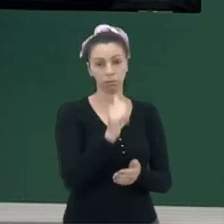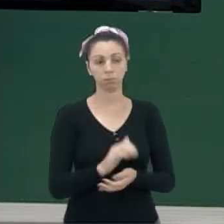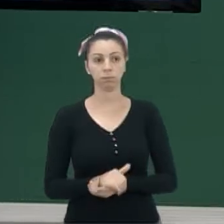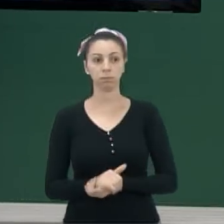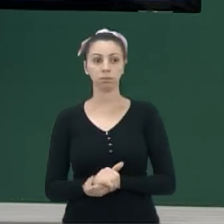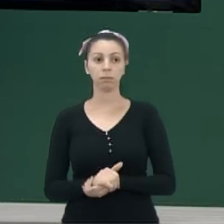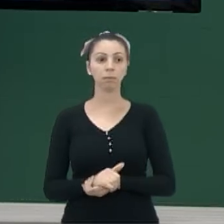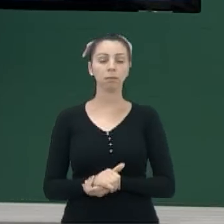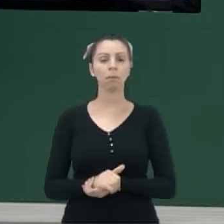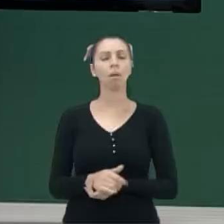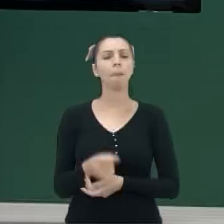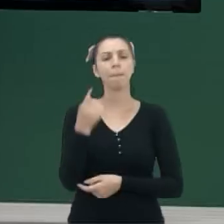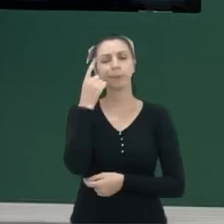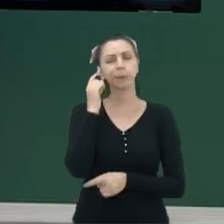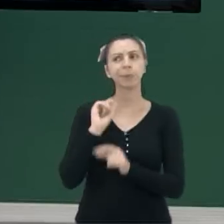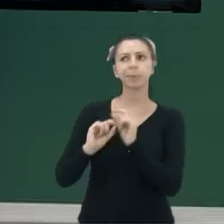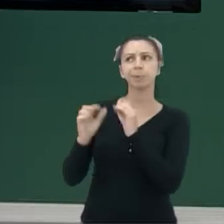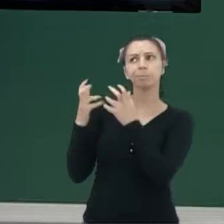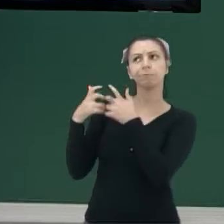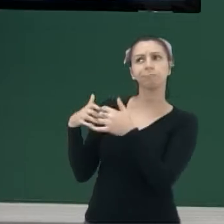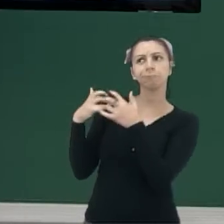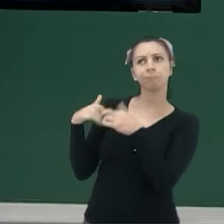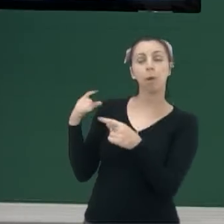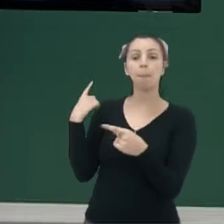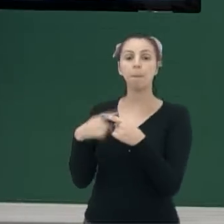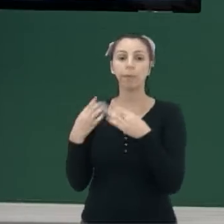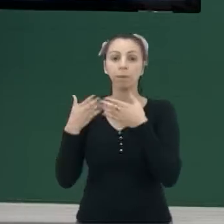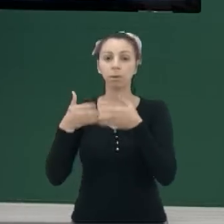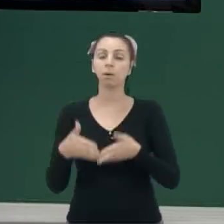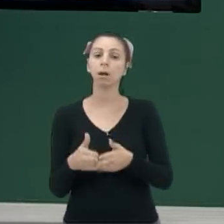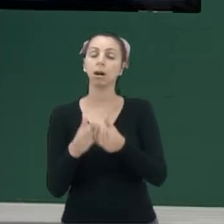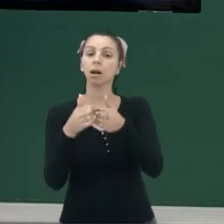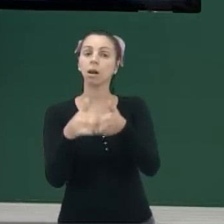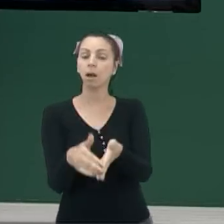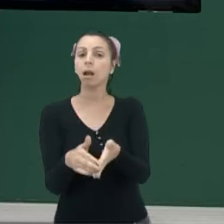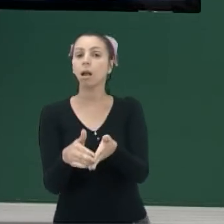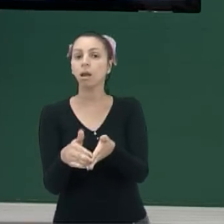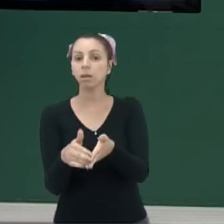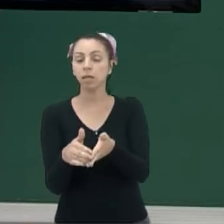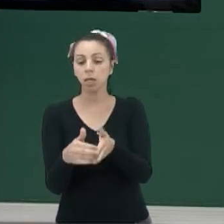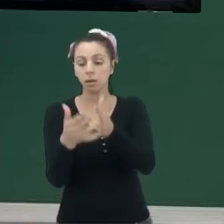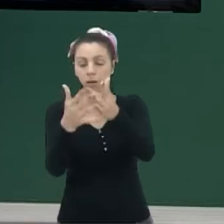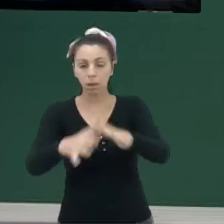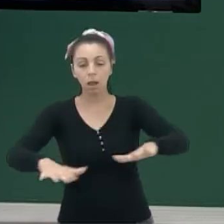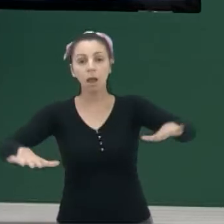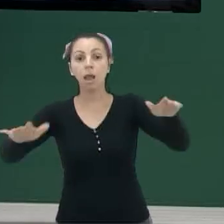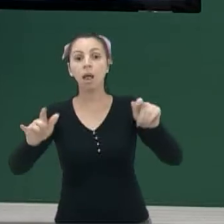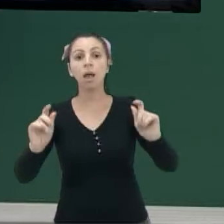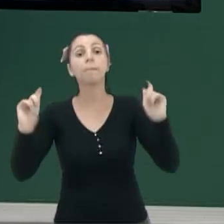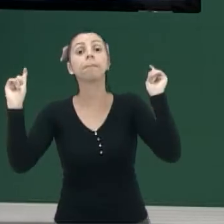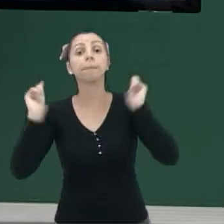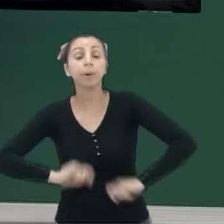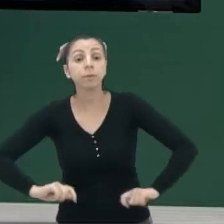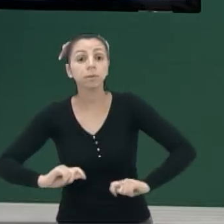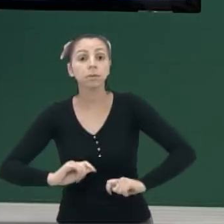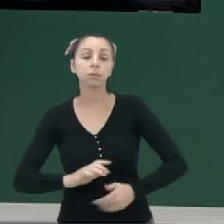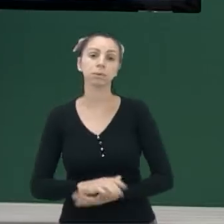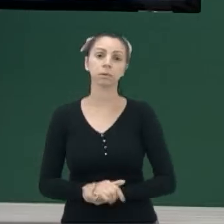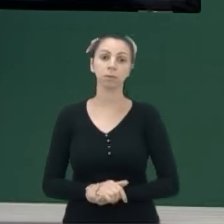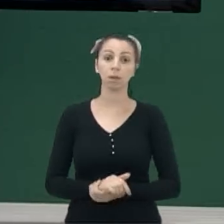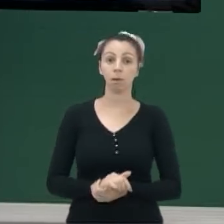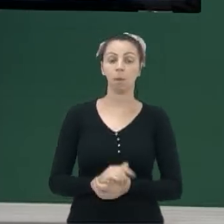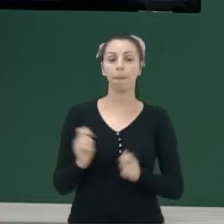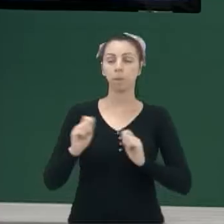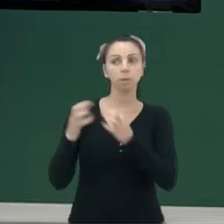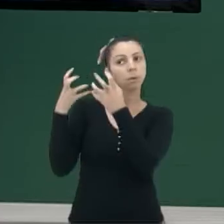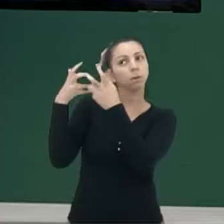Tá? Pensando nisso, por que a navegação em alto mar se tornou possível? É a problemática da aula de hoje. Então você, aluno, tem